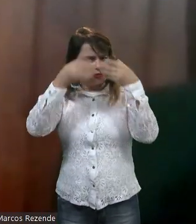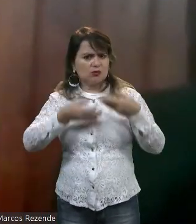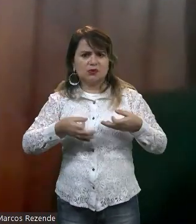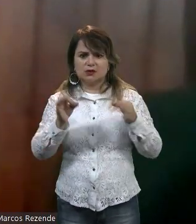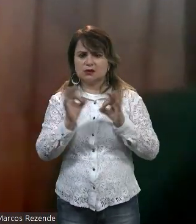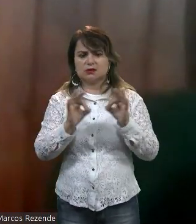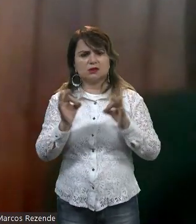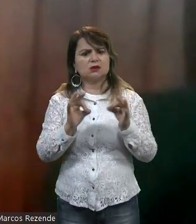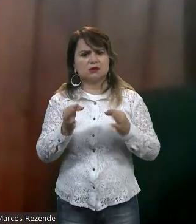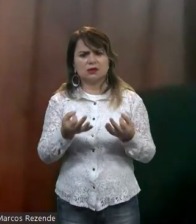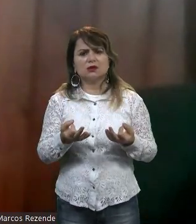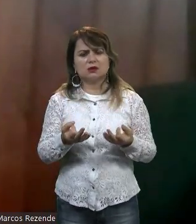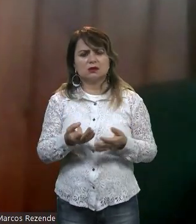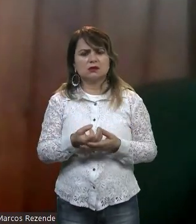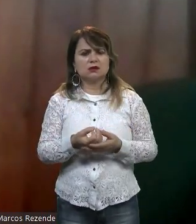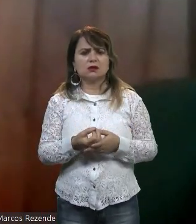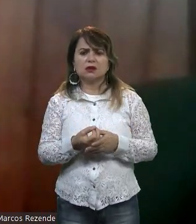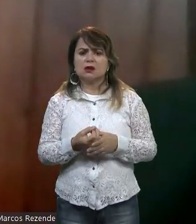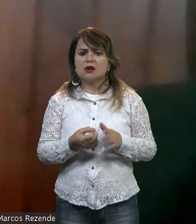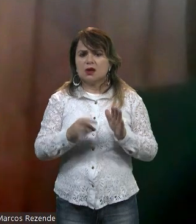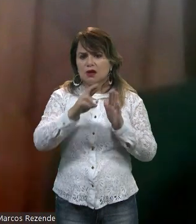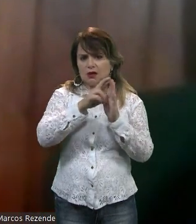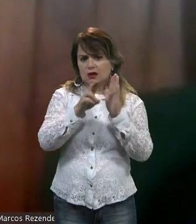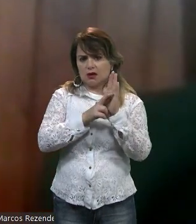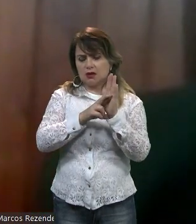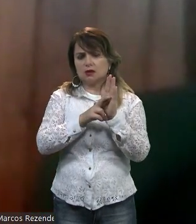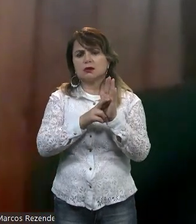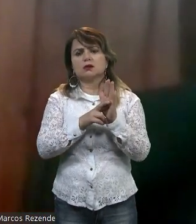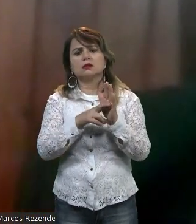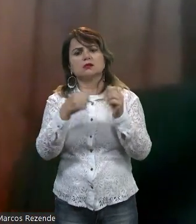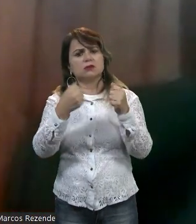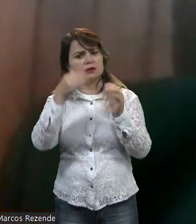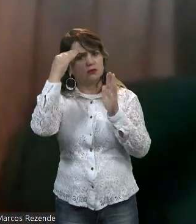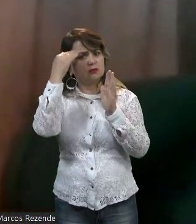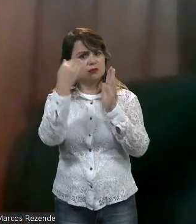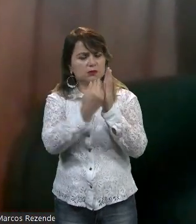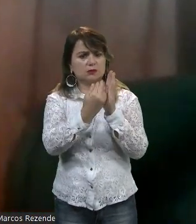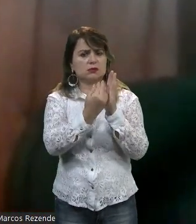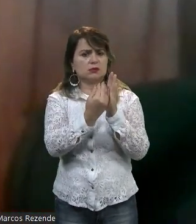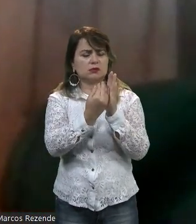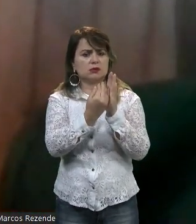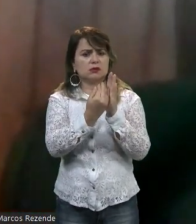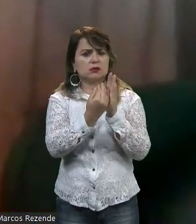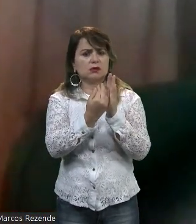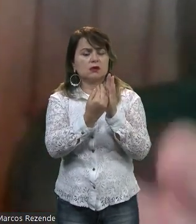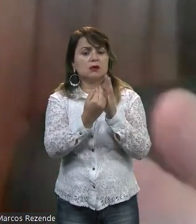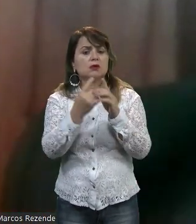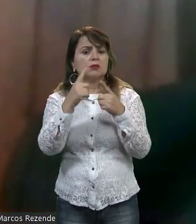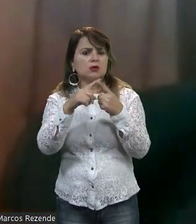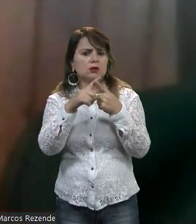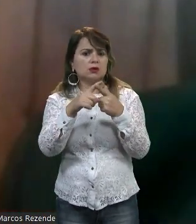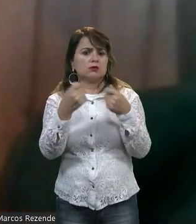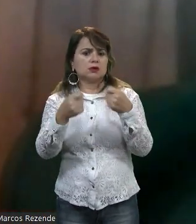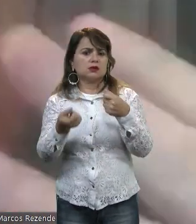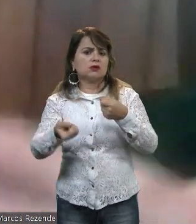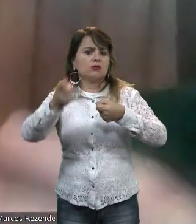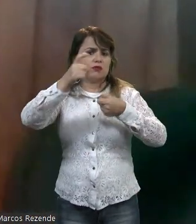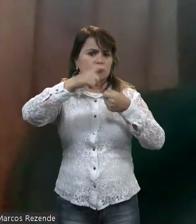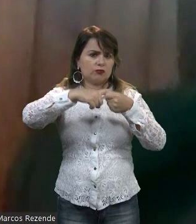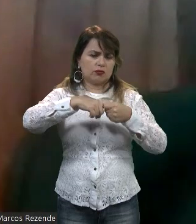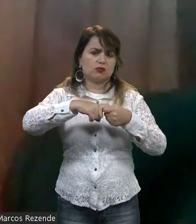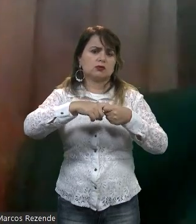que estabelece os critérios, as normas, para que nós tenhamos a chance de, retornando gradativamente